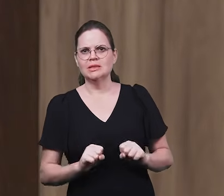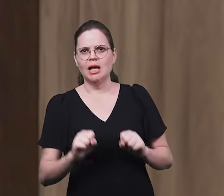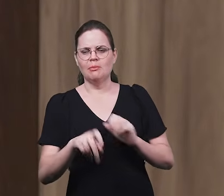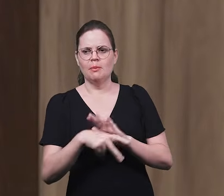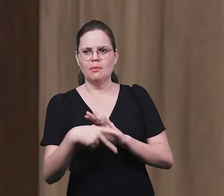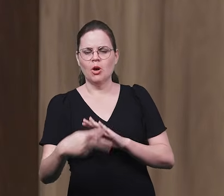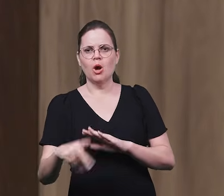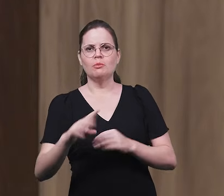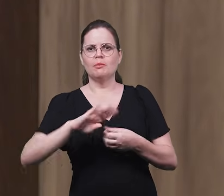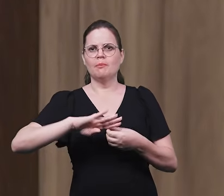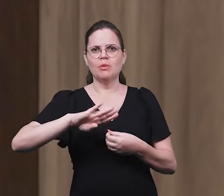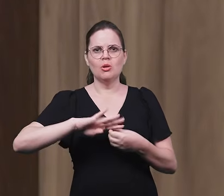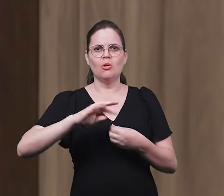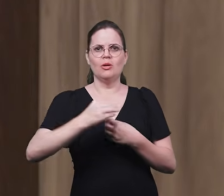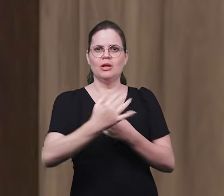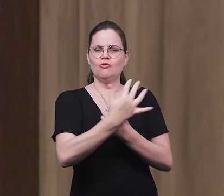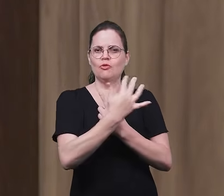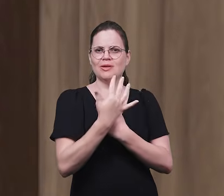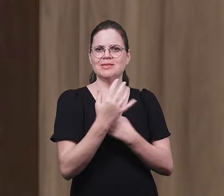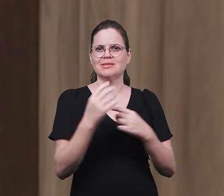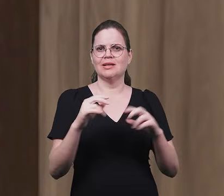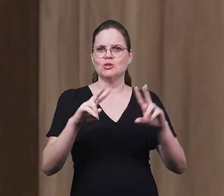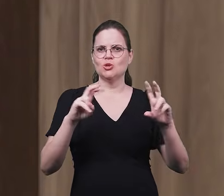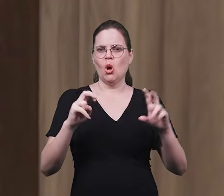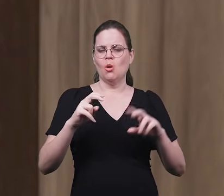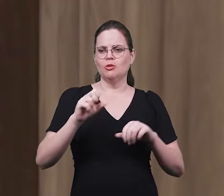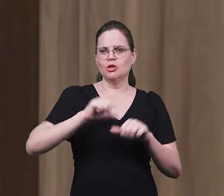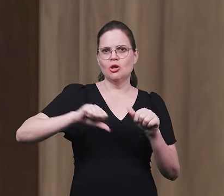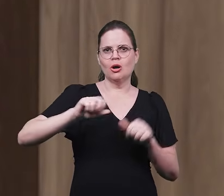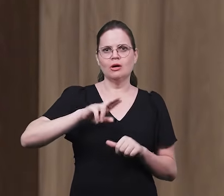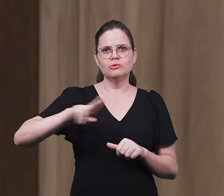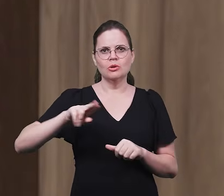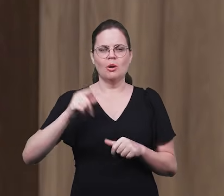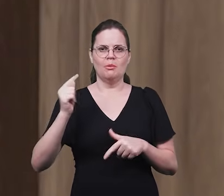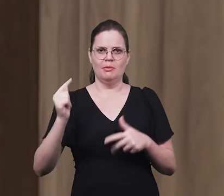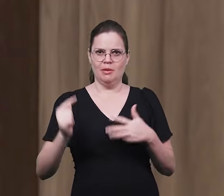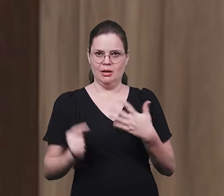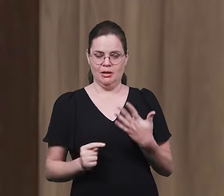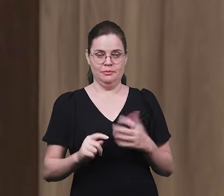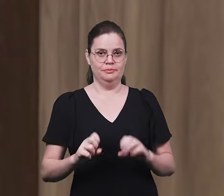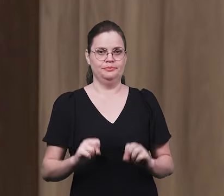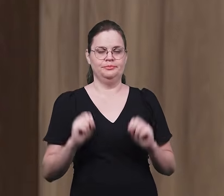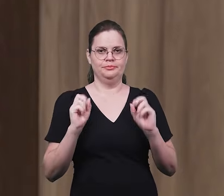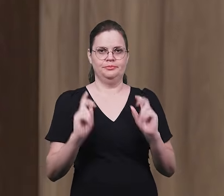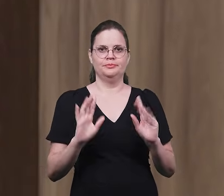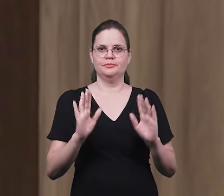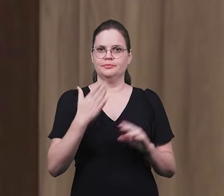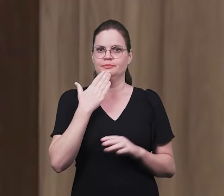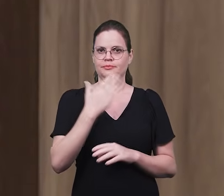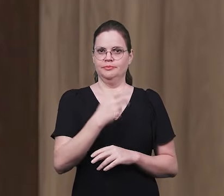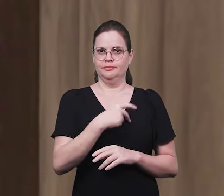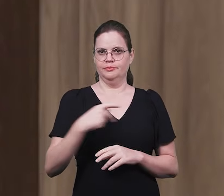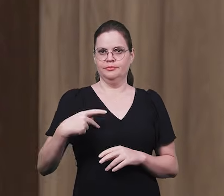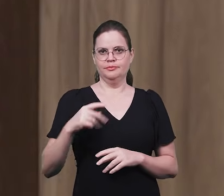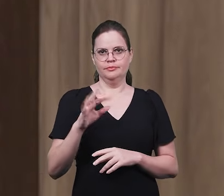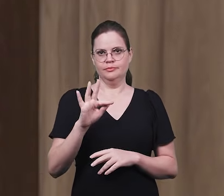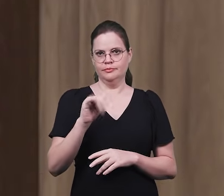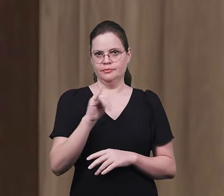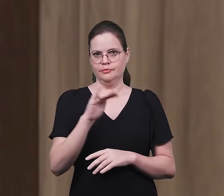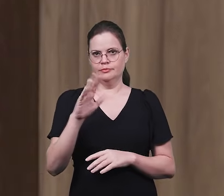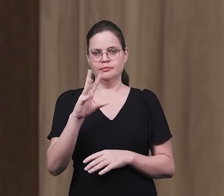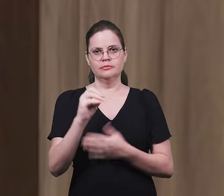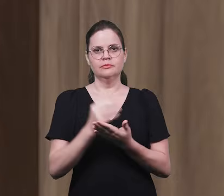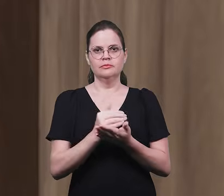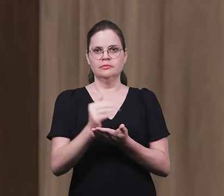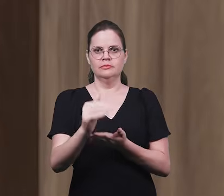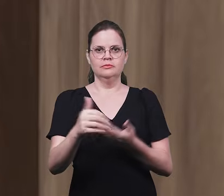tentativas de mudança de identidade. Não é isso? Portanto, pastor Fábio, passo a palavra para